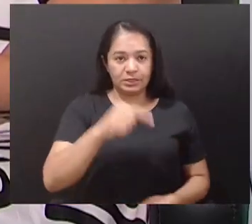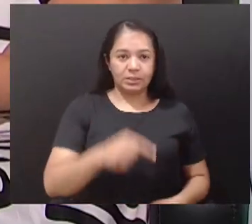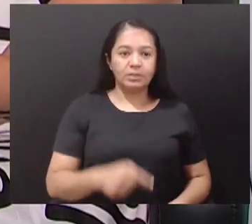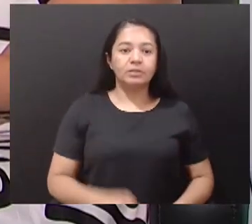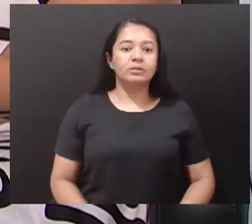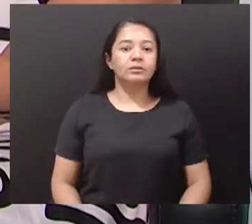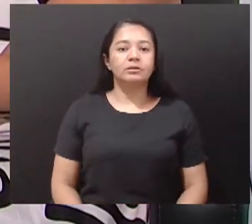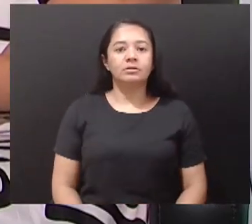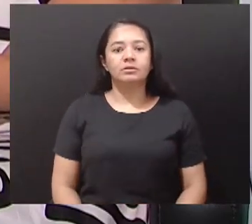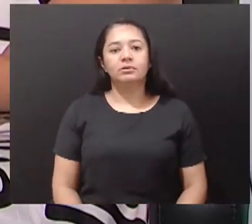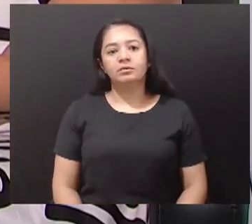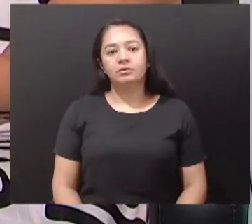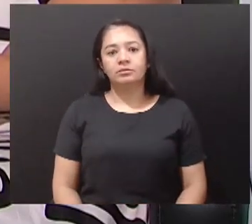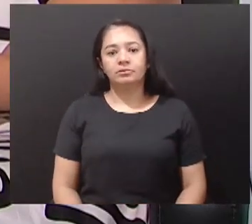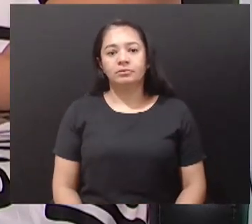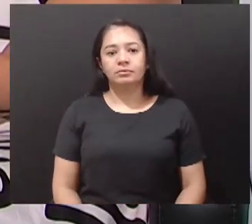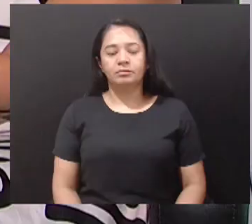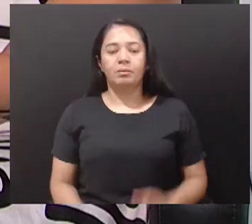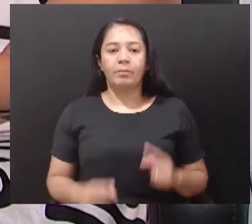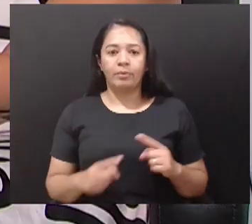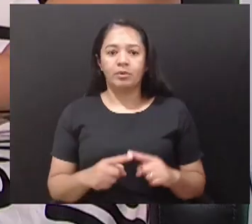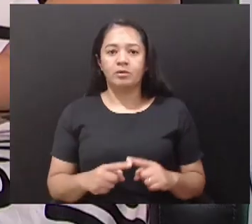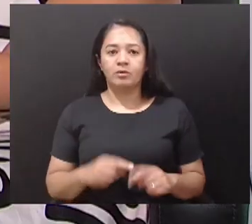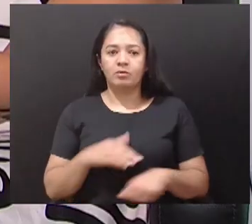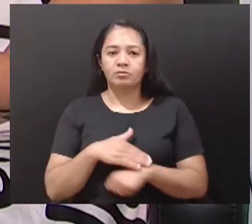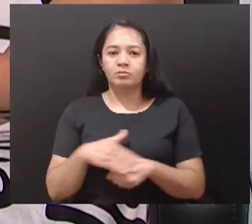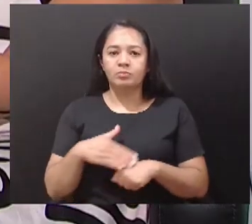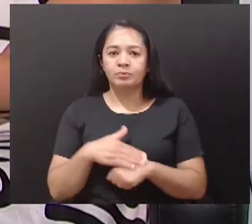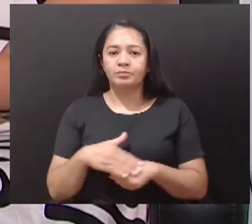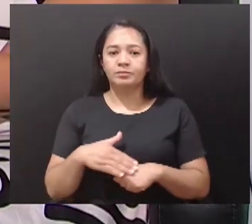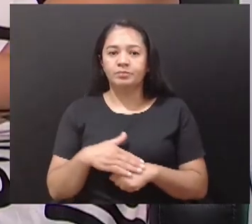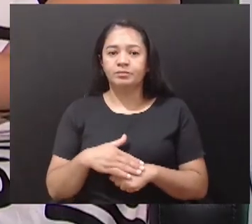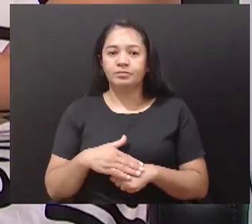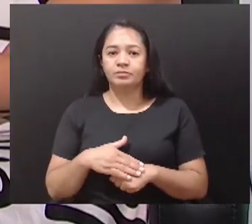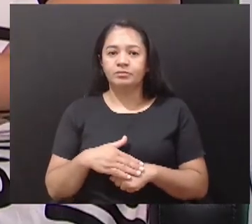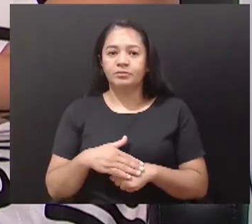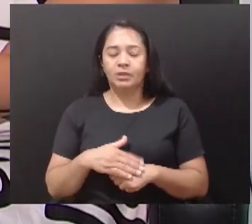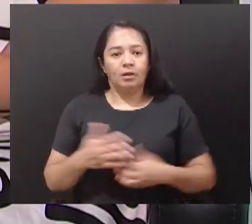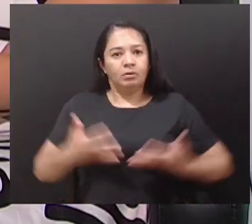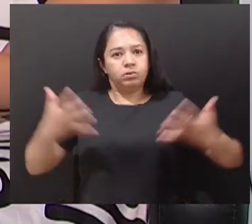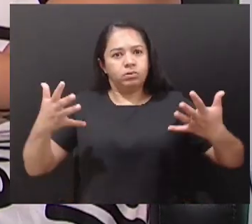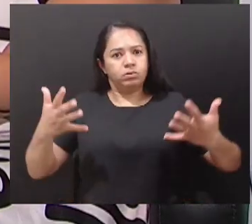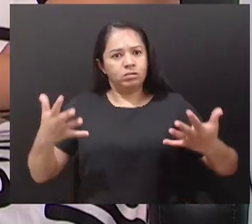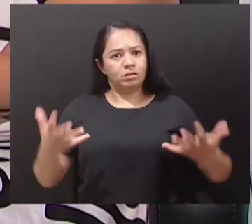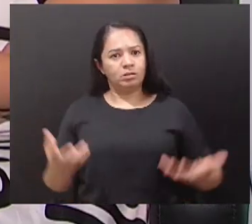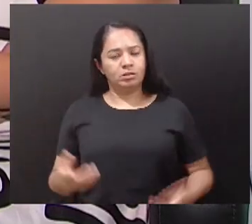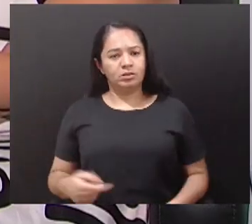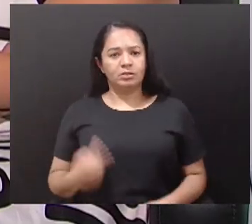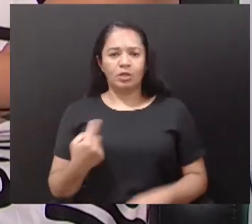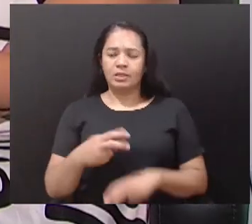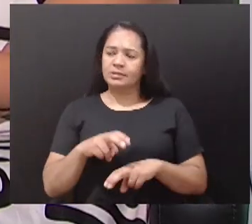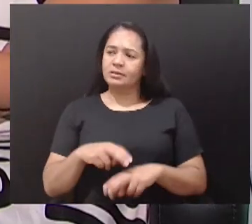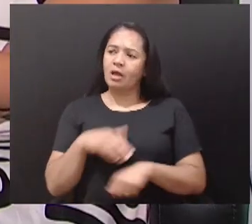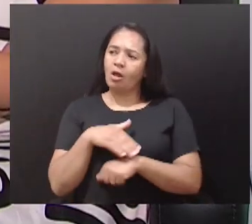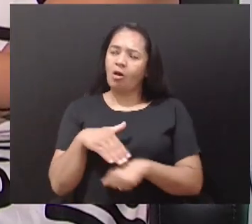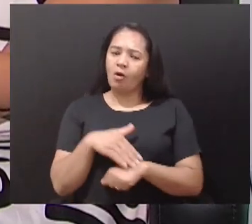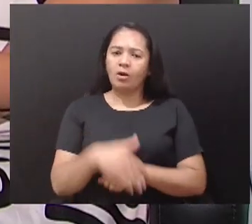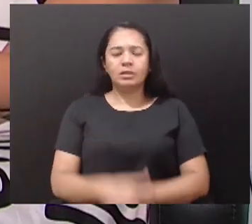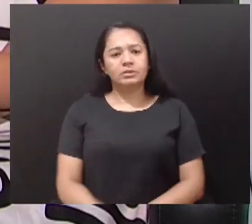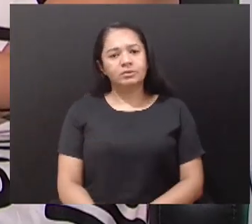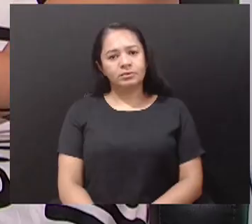foi uma conversa muito de supetão, né? A gente sentar e conversar, e